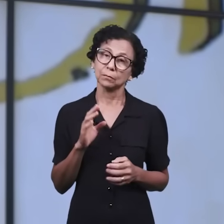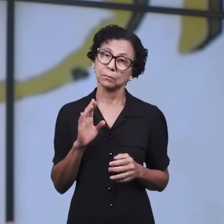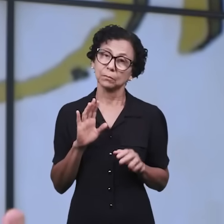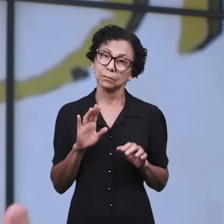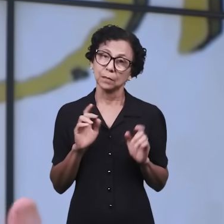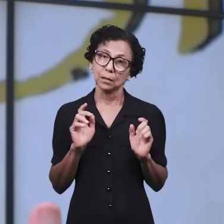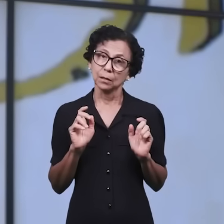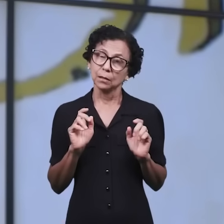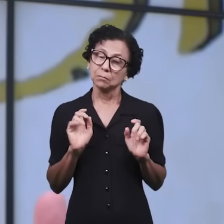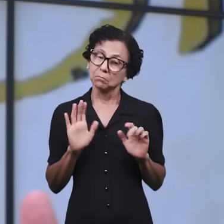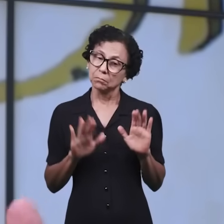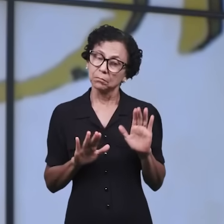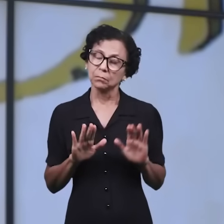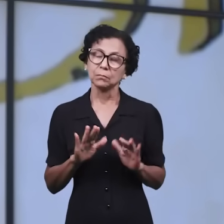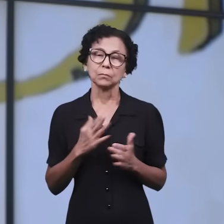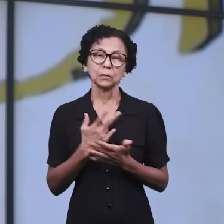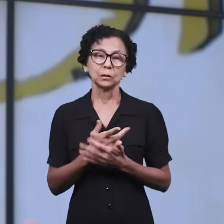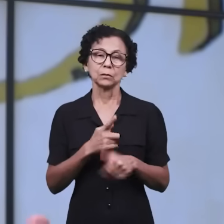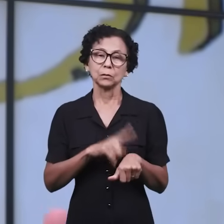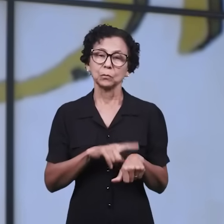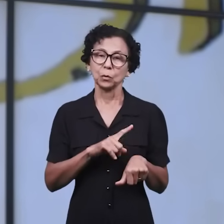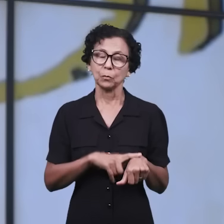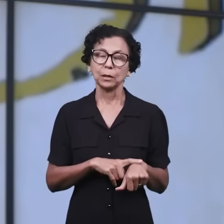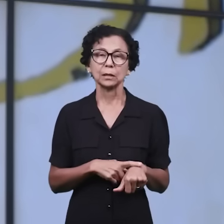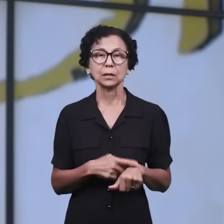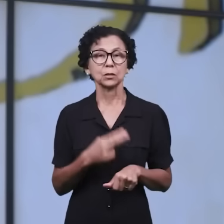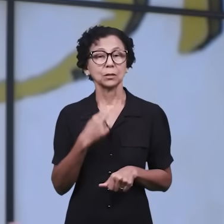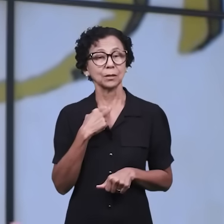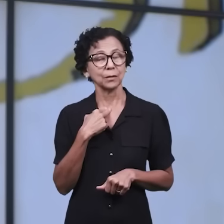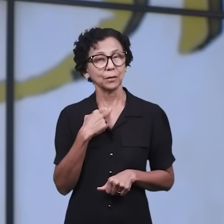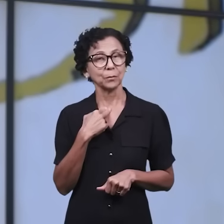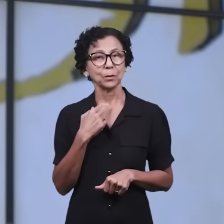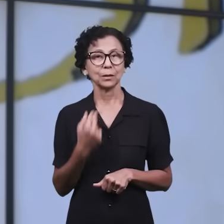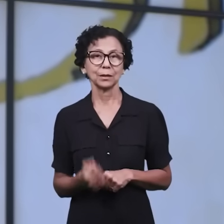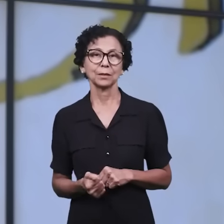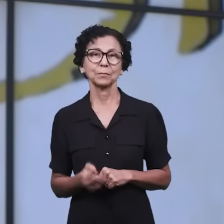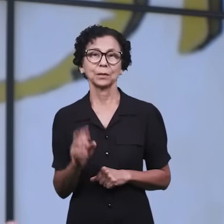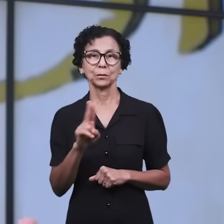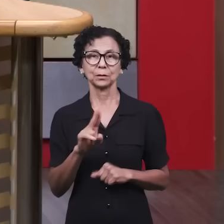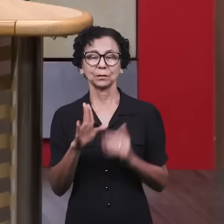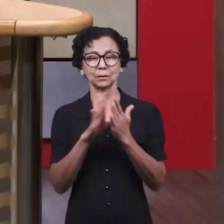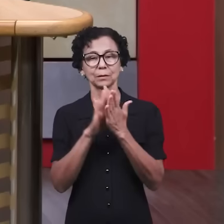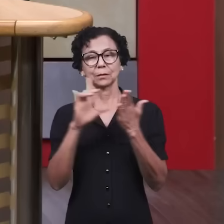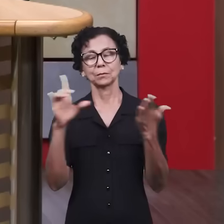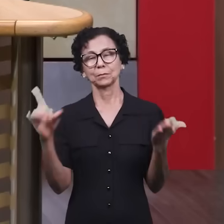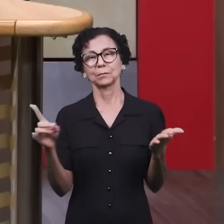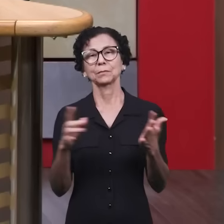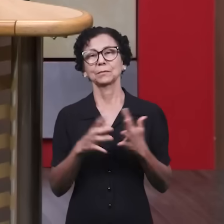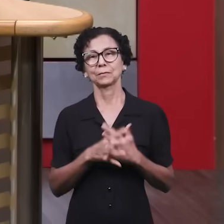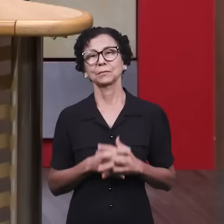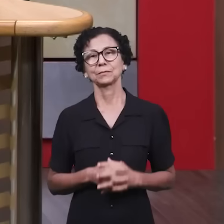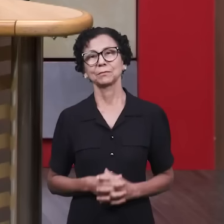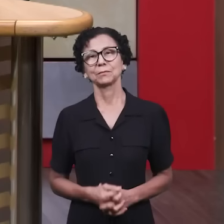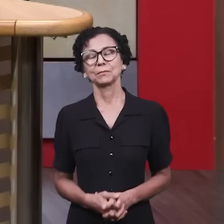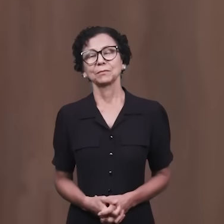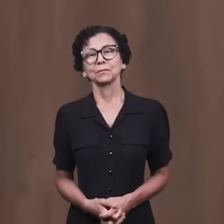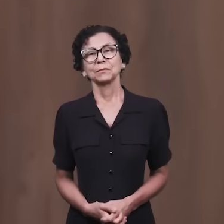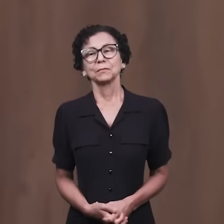coração. E o poder dela vai ser, e como sempre está sendo, pela ação do Espírito Santo. Meus irmãos, nós